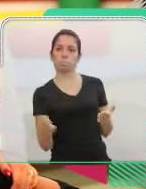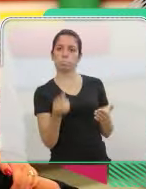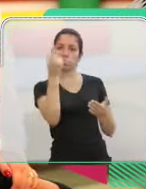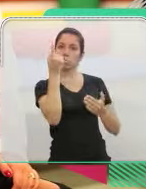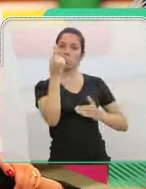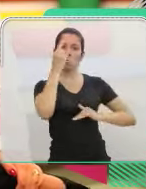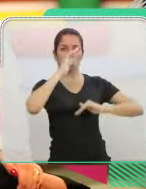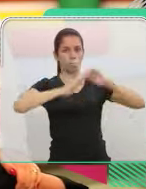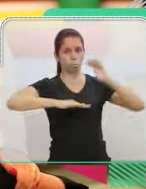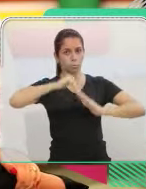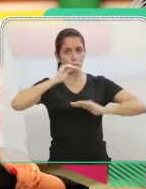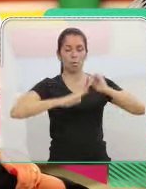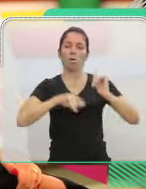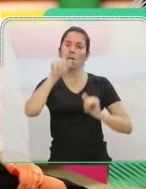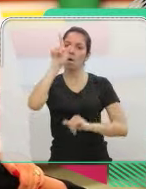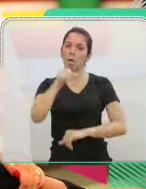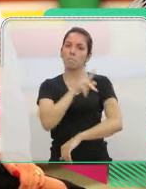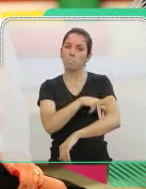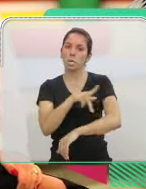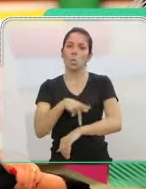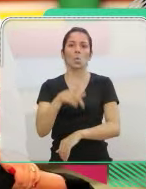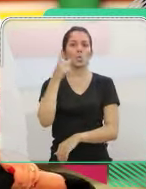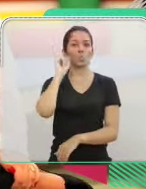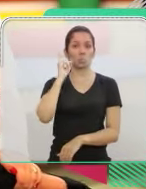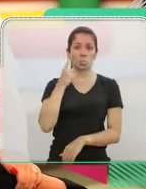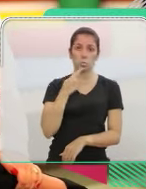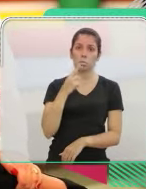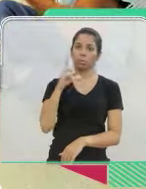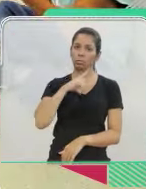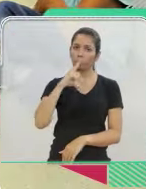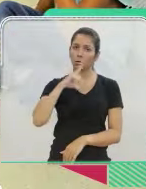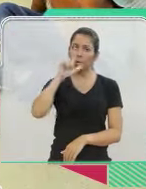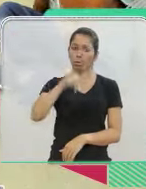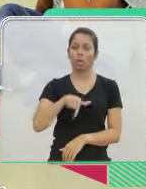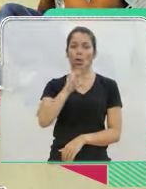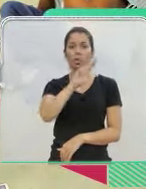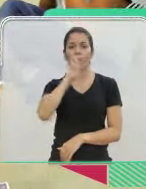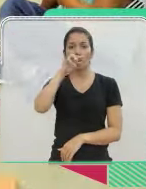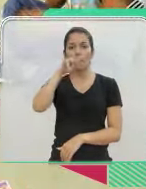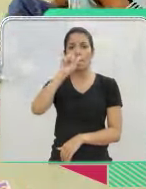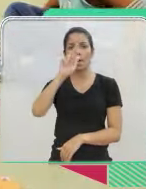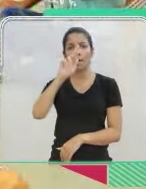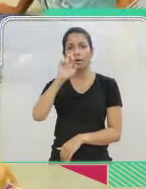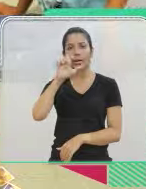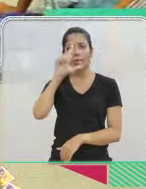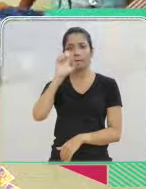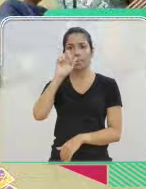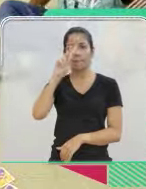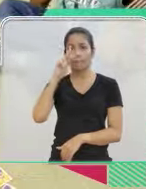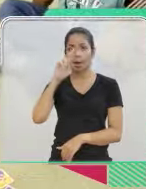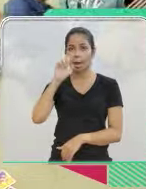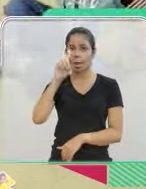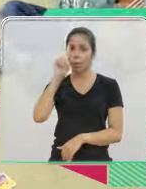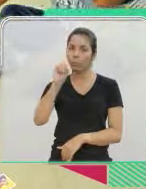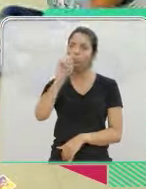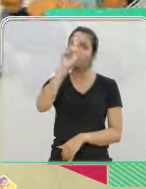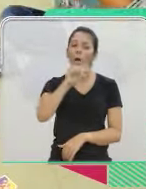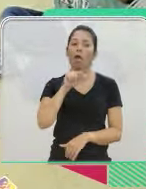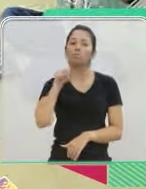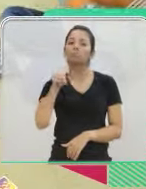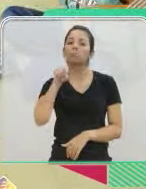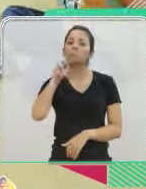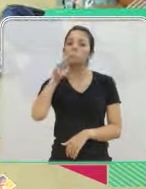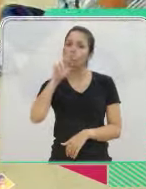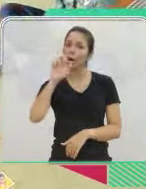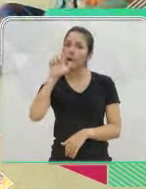estimulada através da profissional, uma pedagoga surda que nós temos aqui, que se chama Marlene Prado, e é